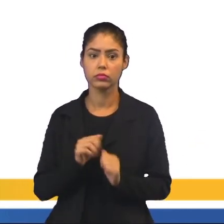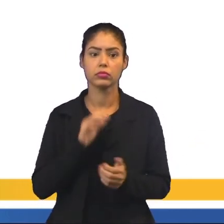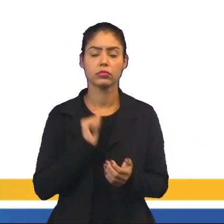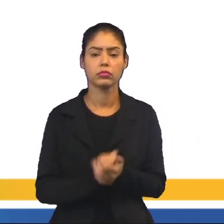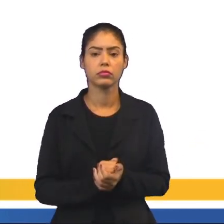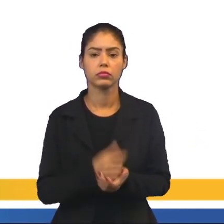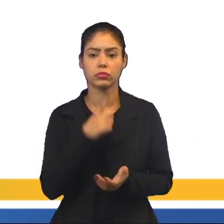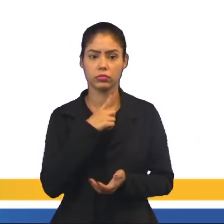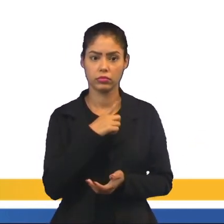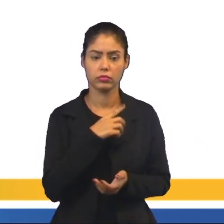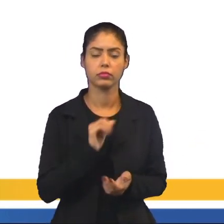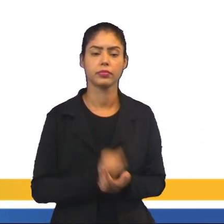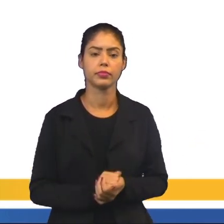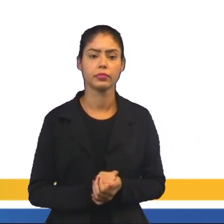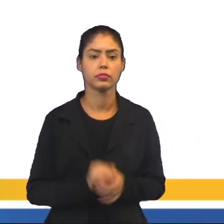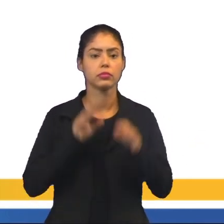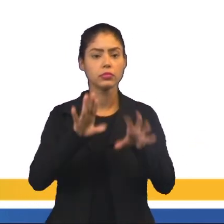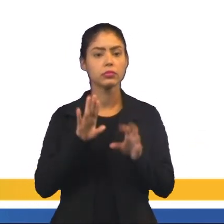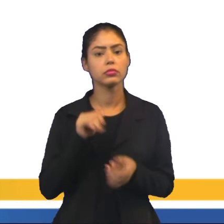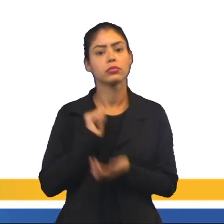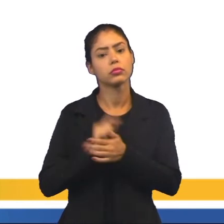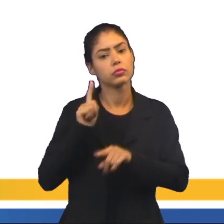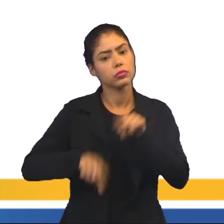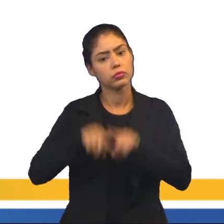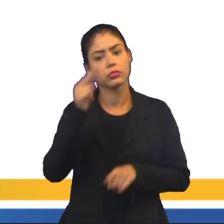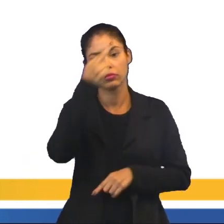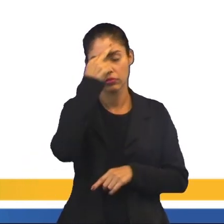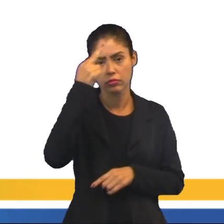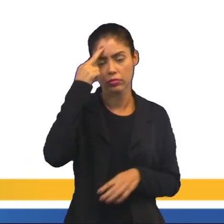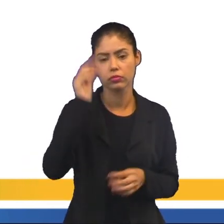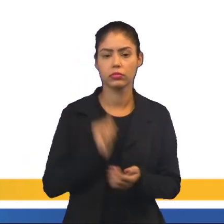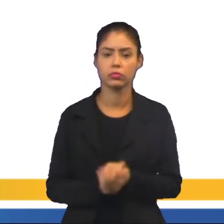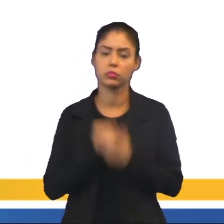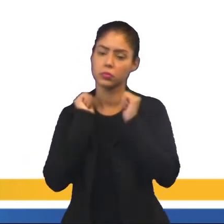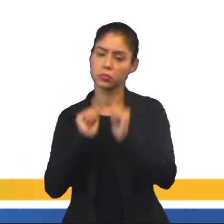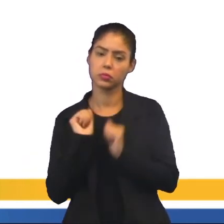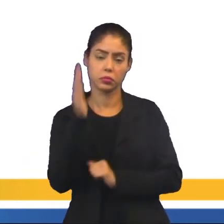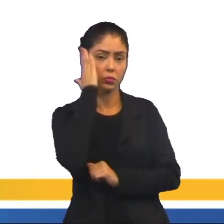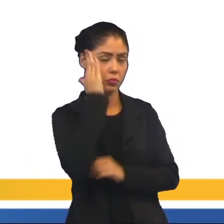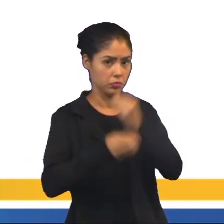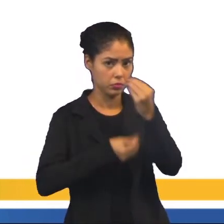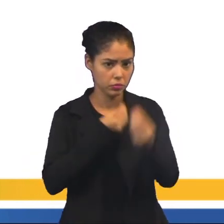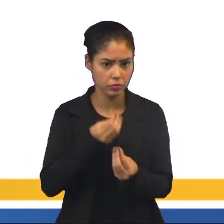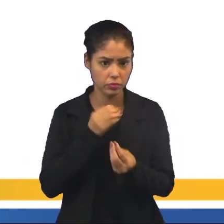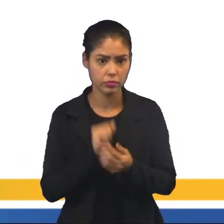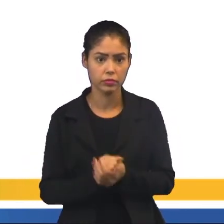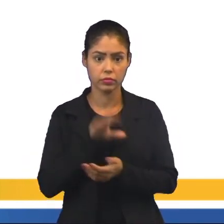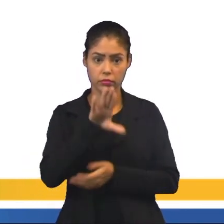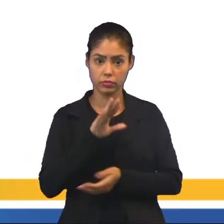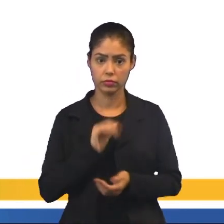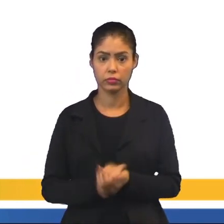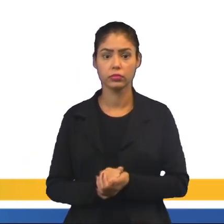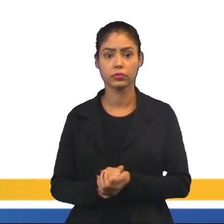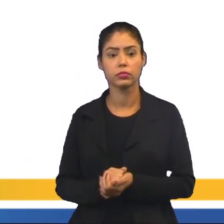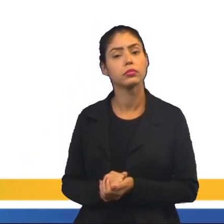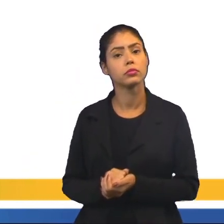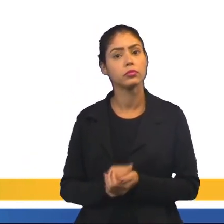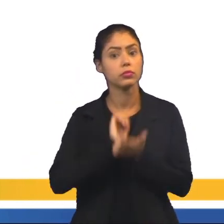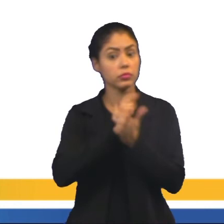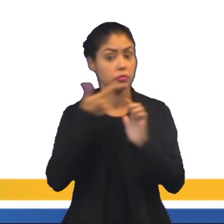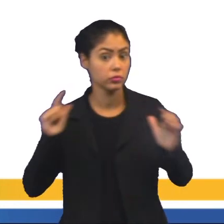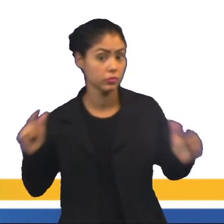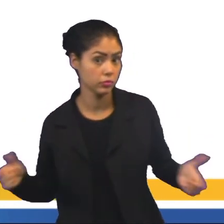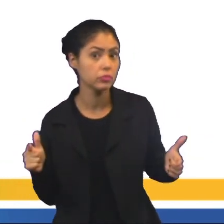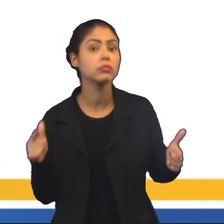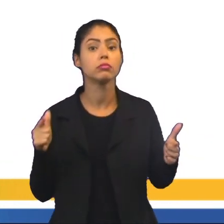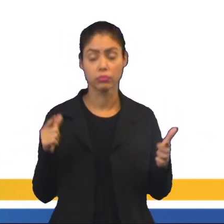histórico pudesse existir. Assim, o materialismo histórico pode ser compreendido como? E o materialismo histórico é a